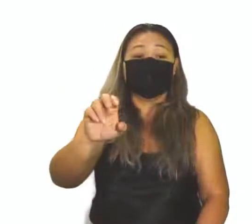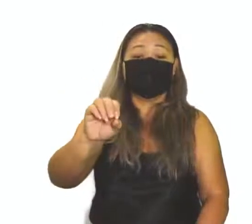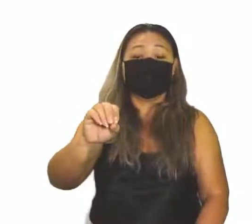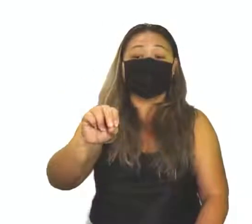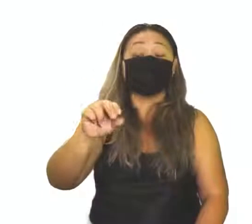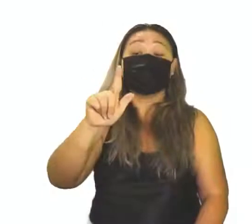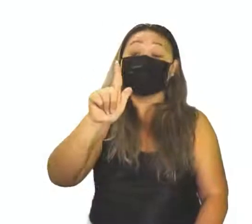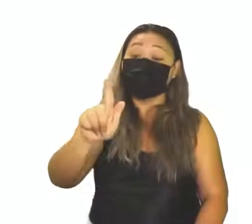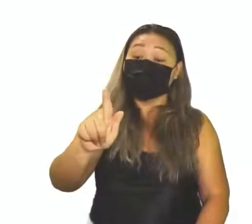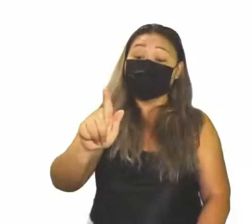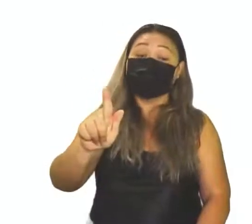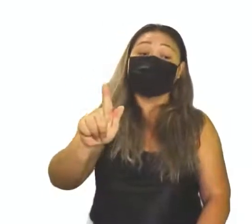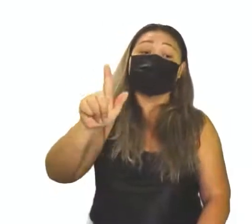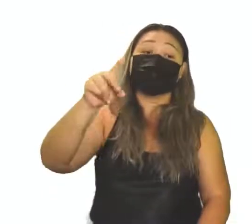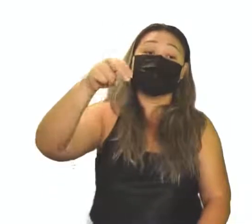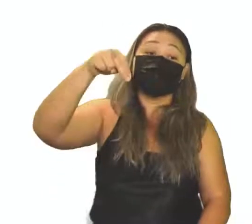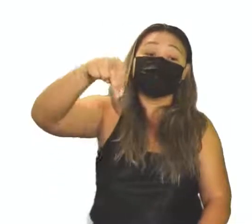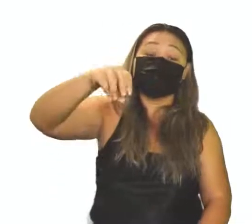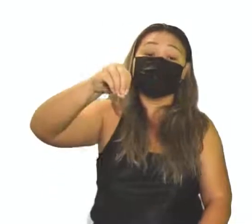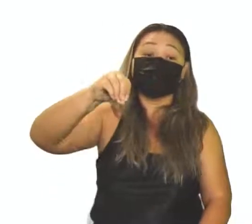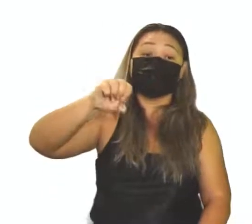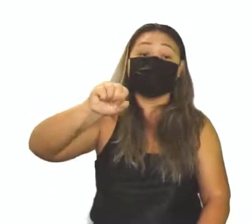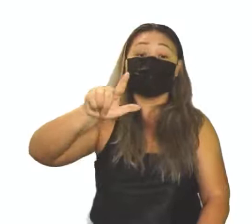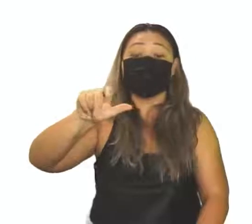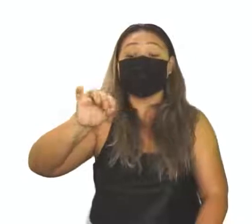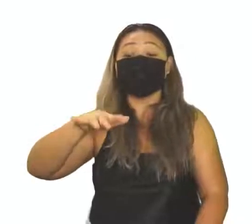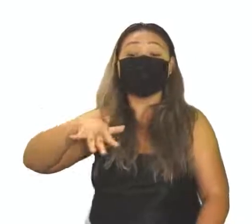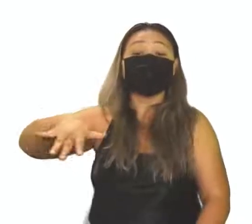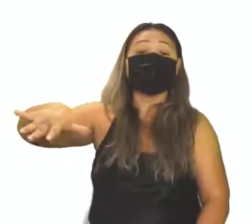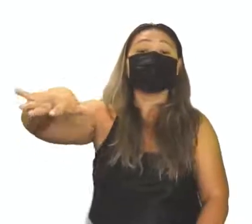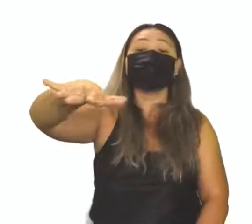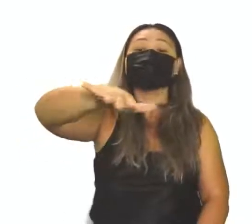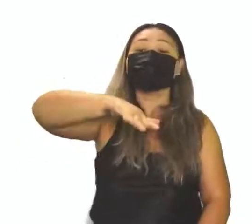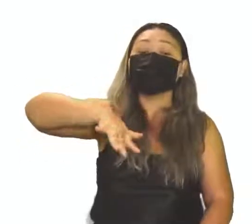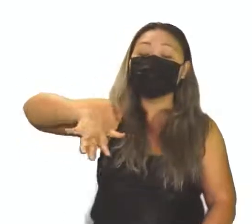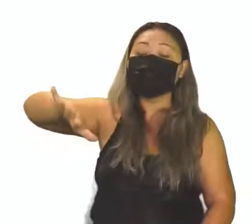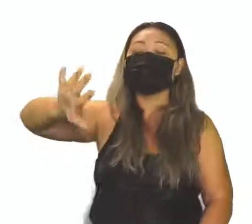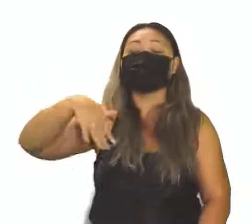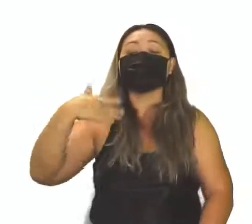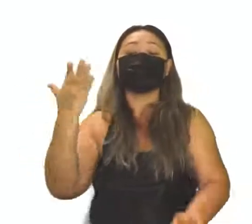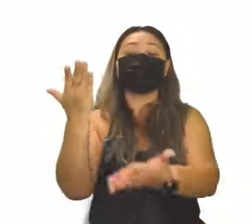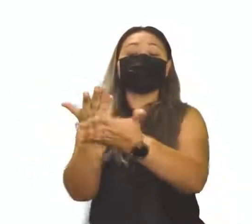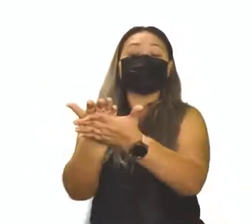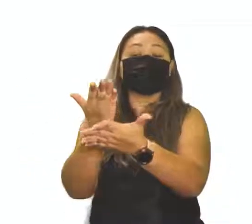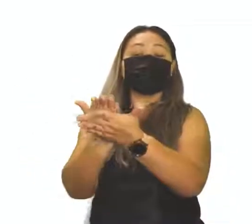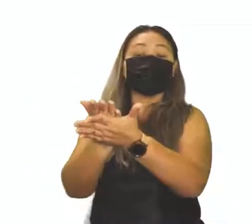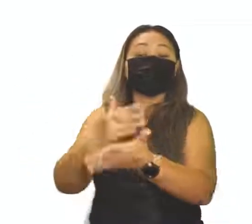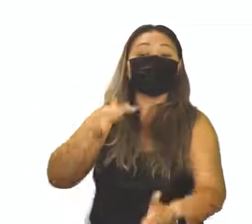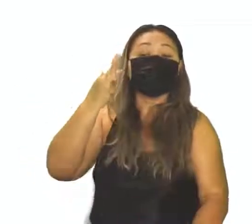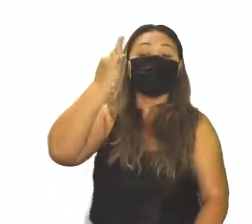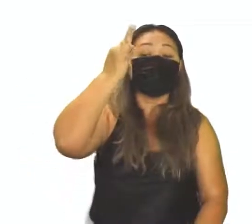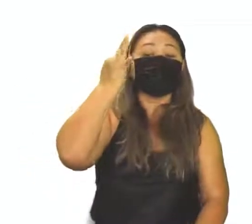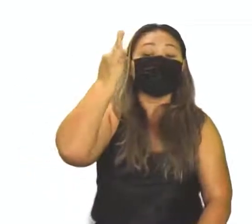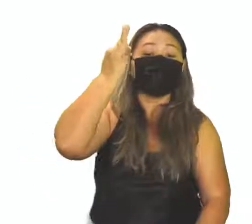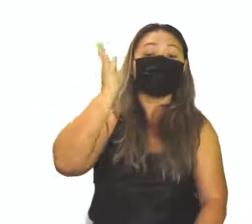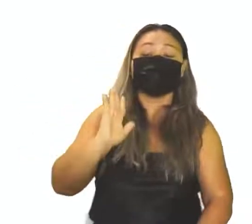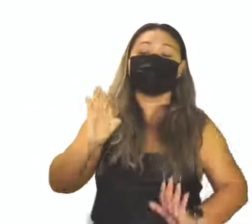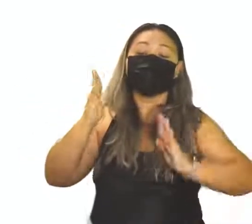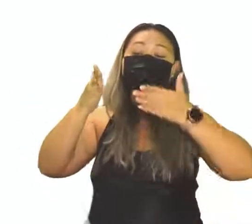quê? É o campo de estudos filosóficos, gente, que se dedica à questão